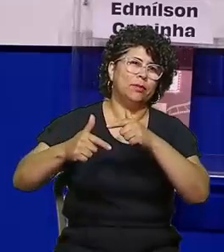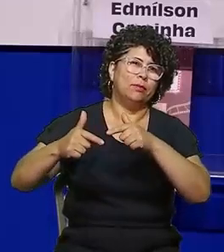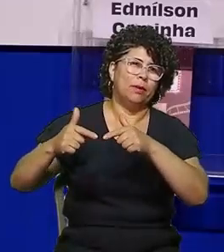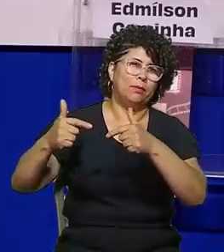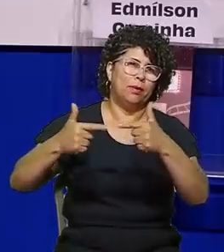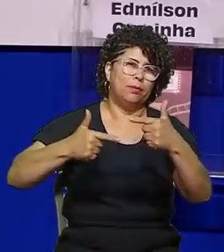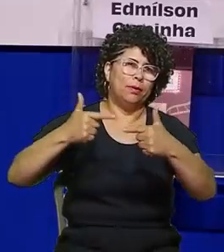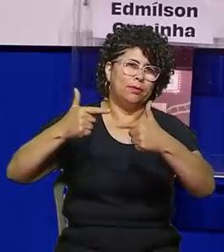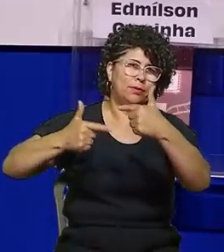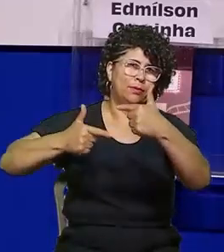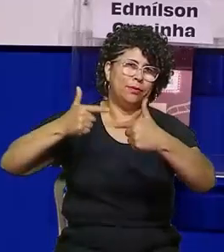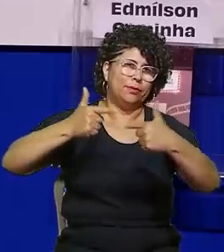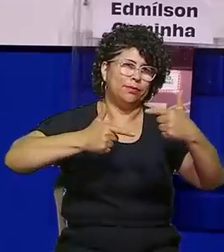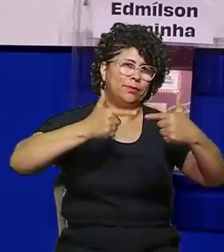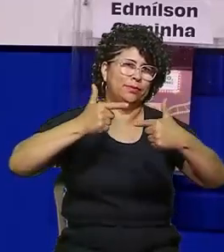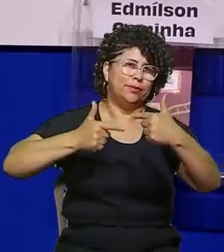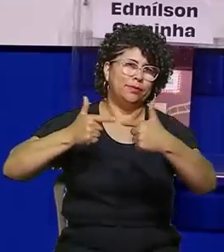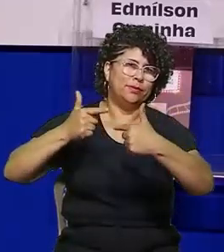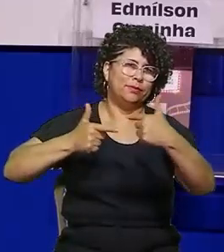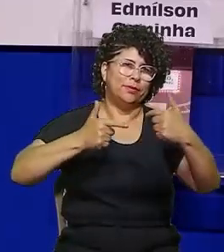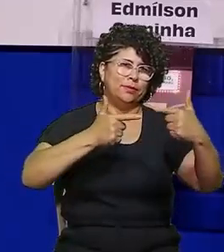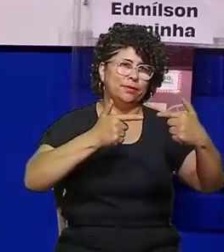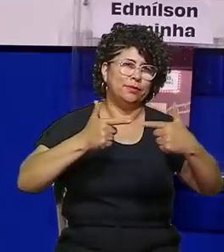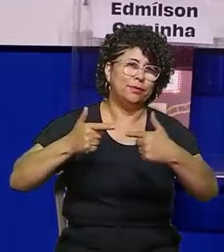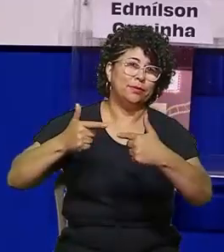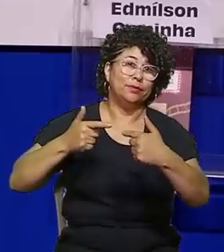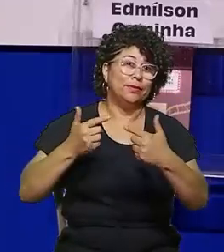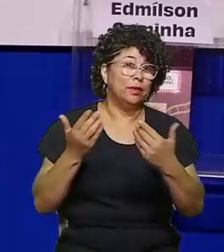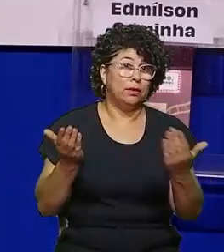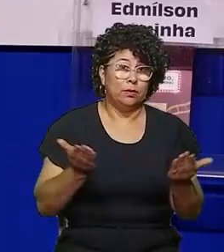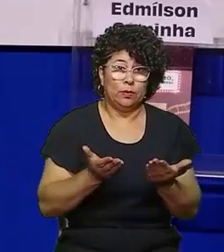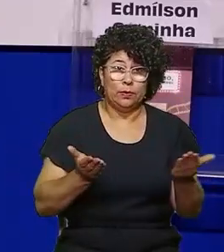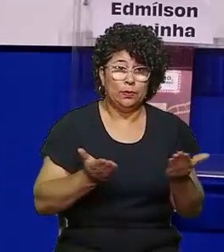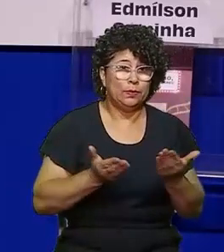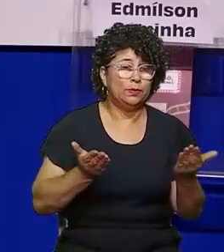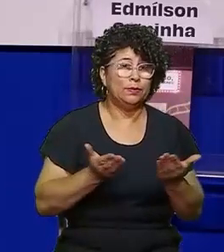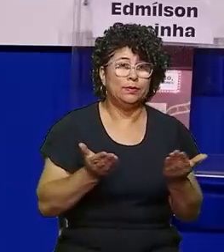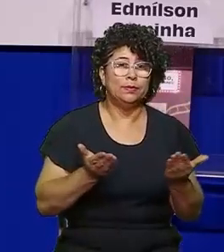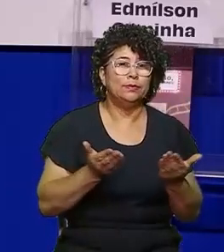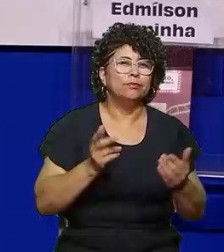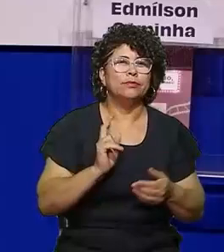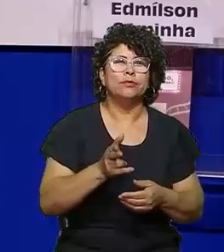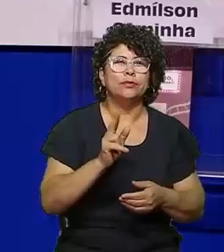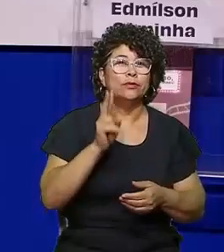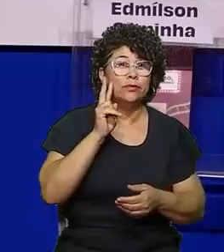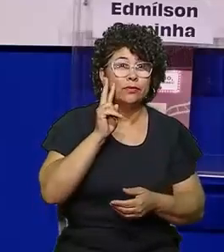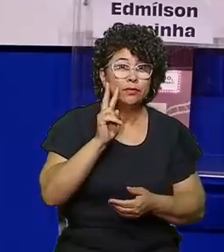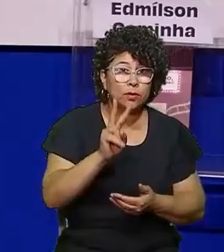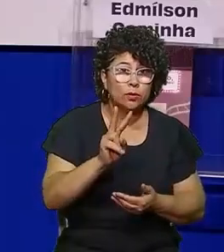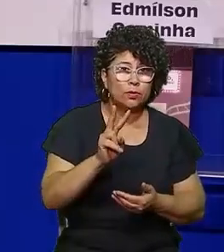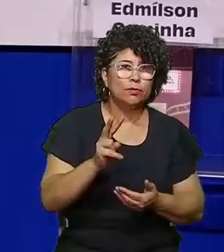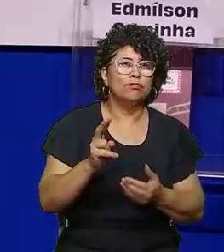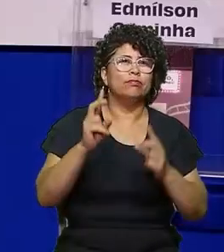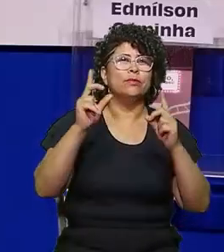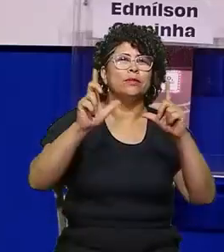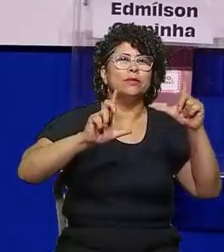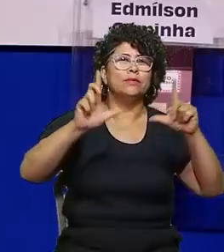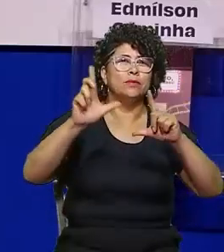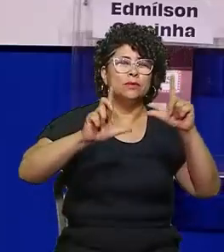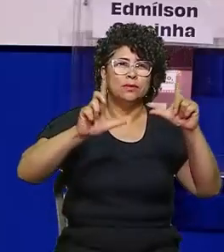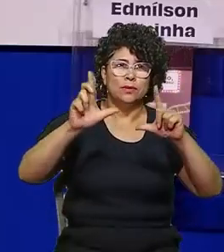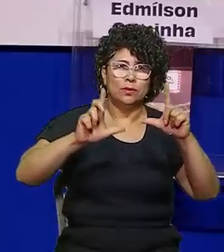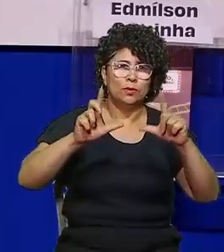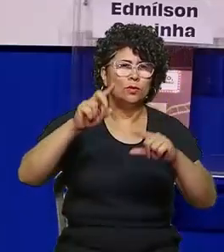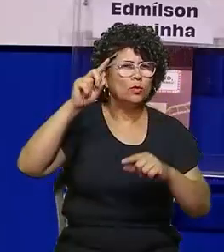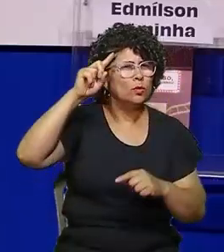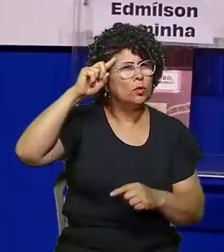si, e a gente está vendo isso, mas de uma maneira mais dispersa, mas, no entanto, a gente vê isso na televisão diariamente. Então,